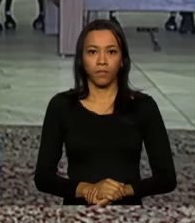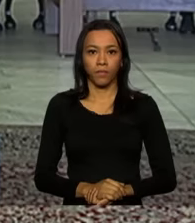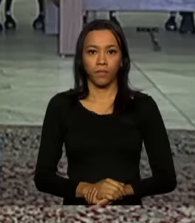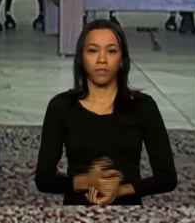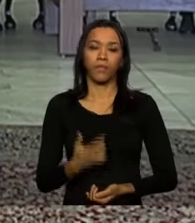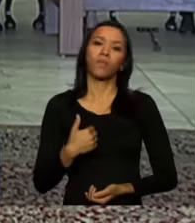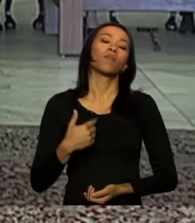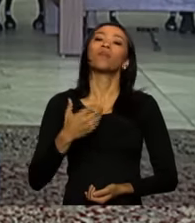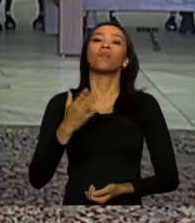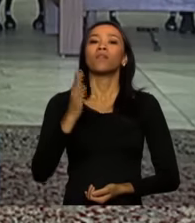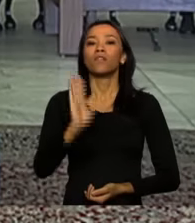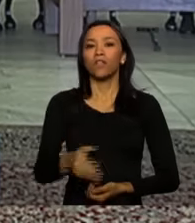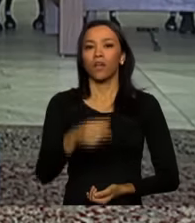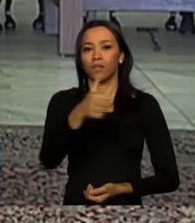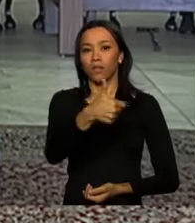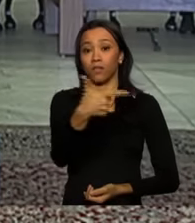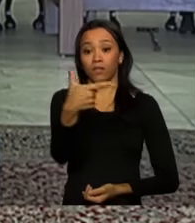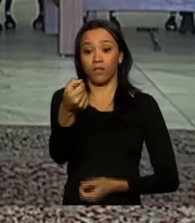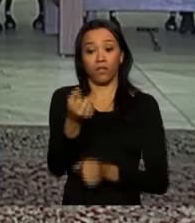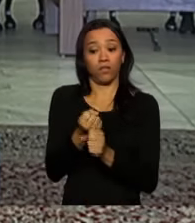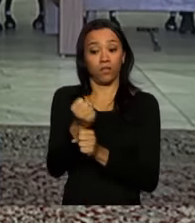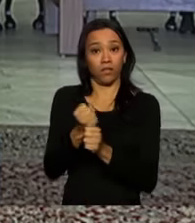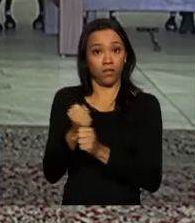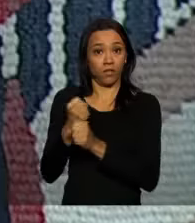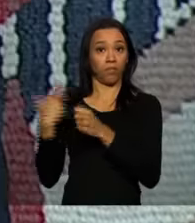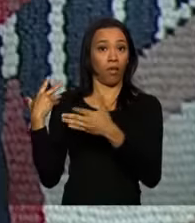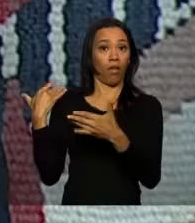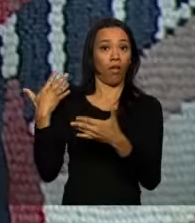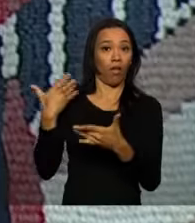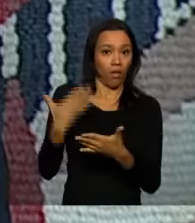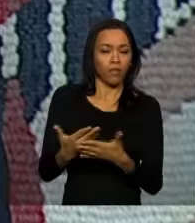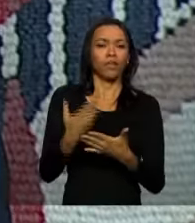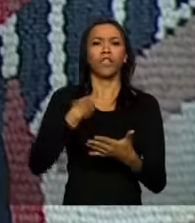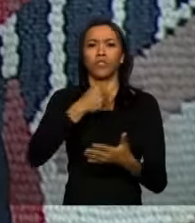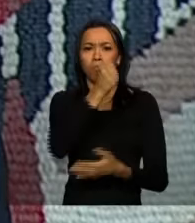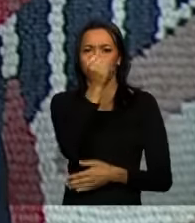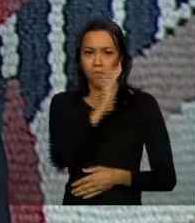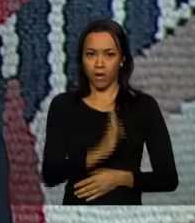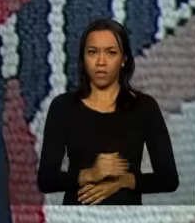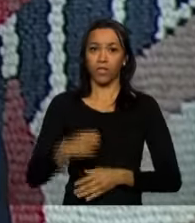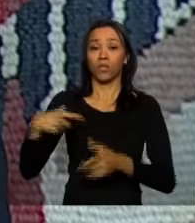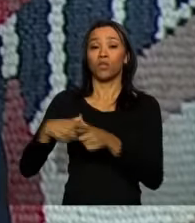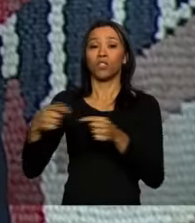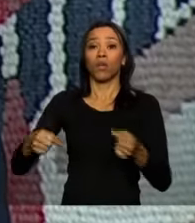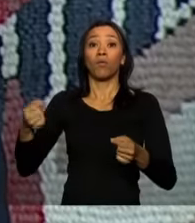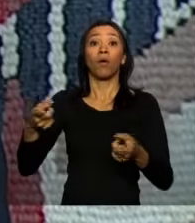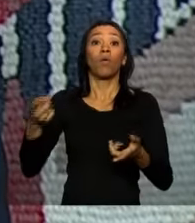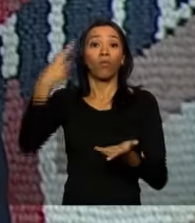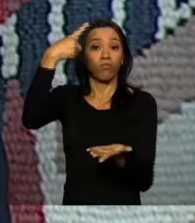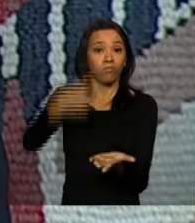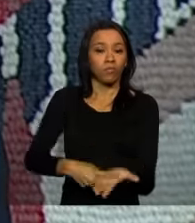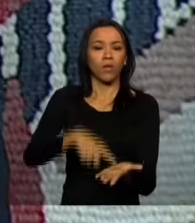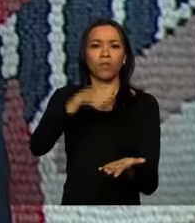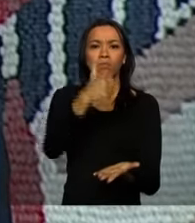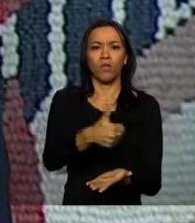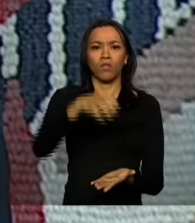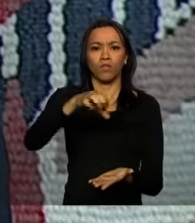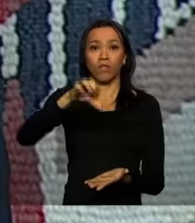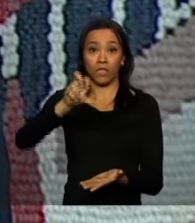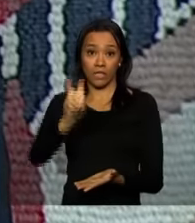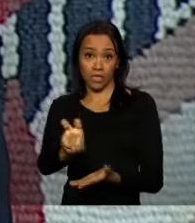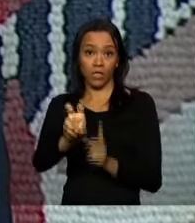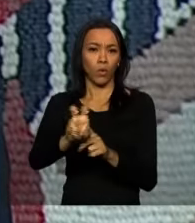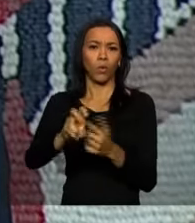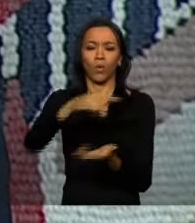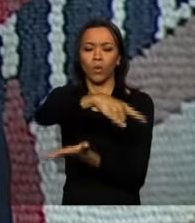Já se passaram 120 anos desde que o Brasil e o Japão firmaram, em 1895, o Tratado de